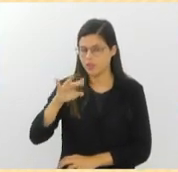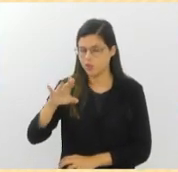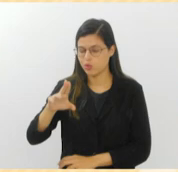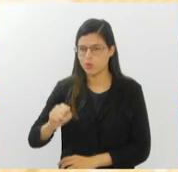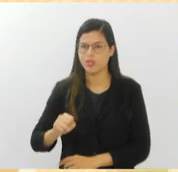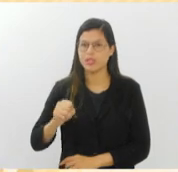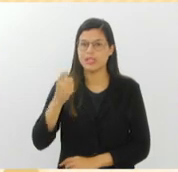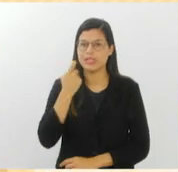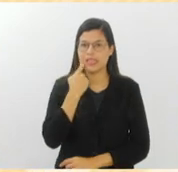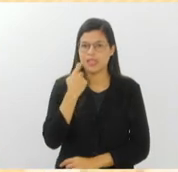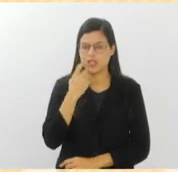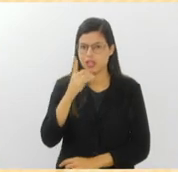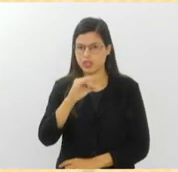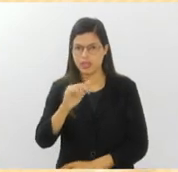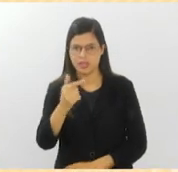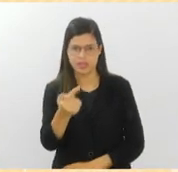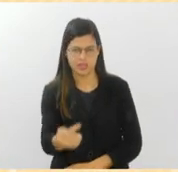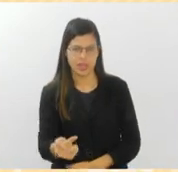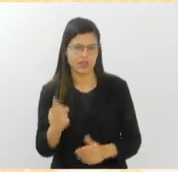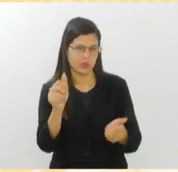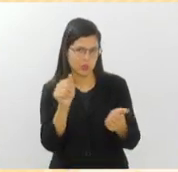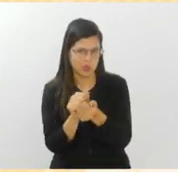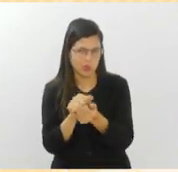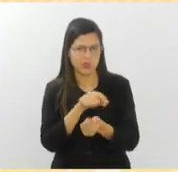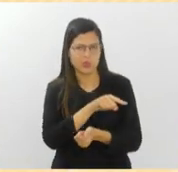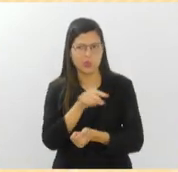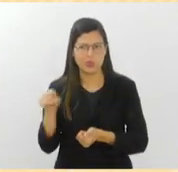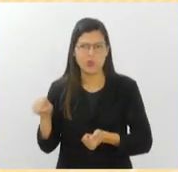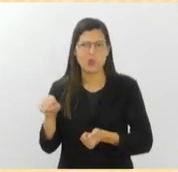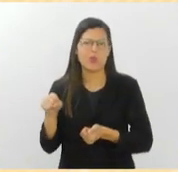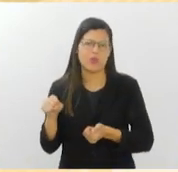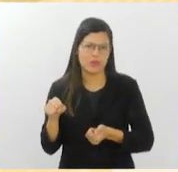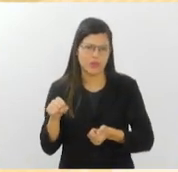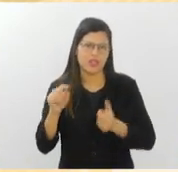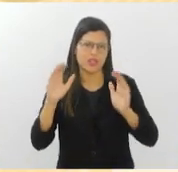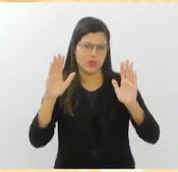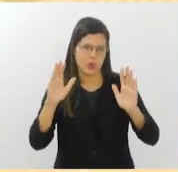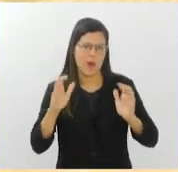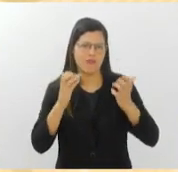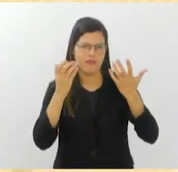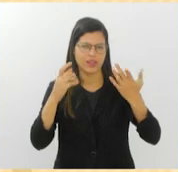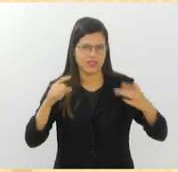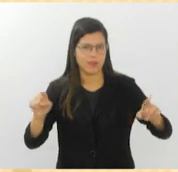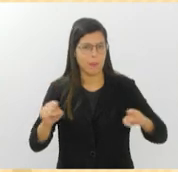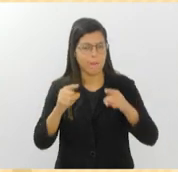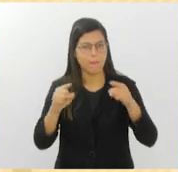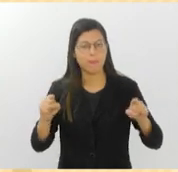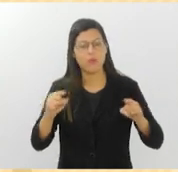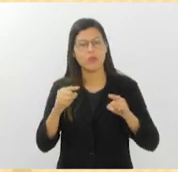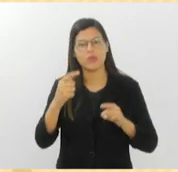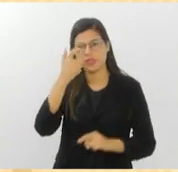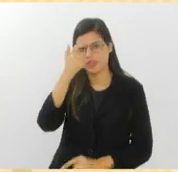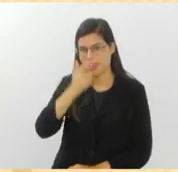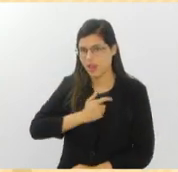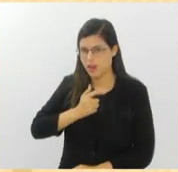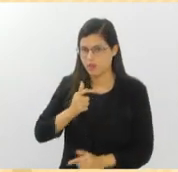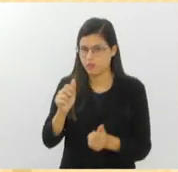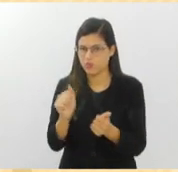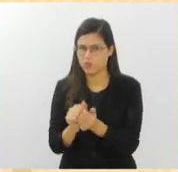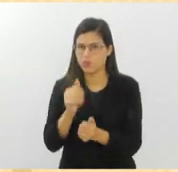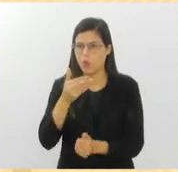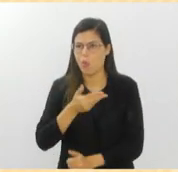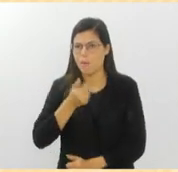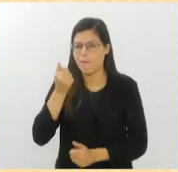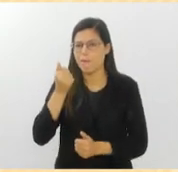Sexta-feira, agora, dia 7, estarei juntinho com vocês no Madalena Beer Music. Eu, Vinícius Fragoso, estarei fazendo o melhor